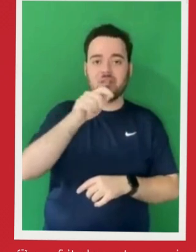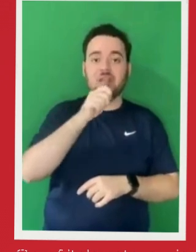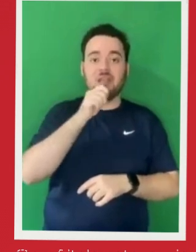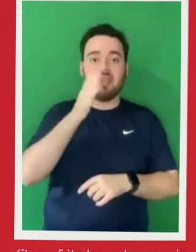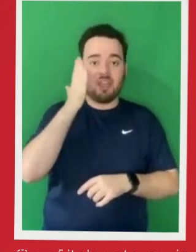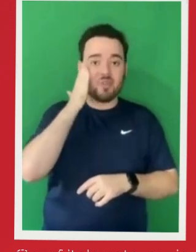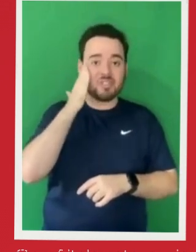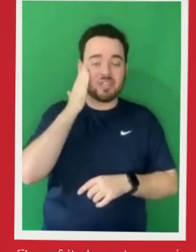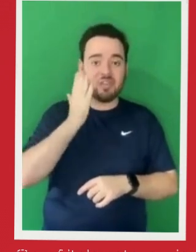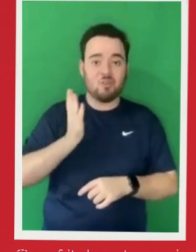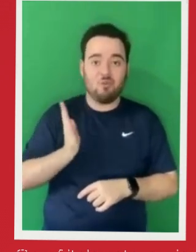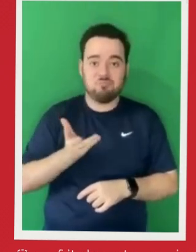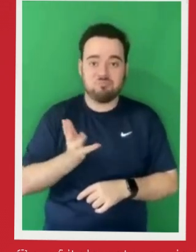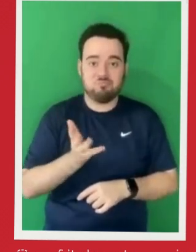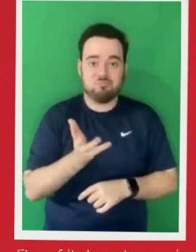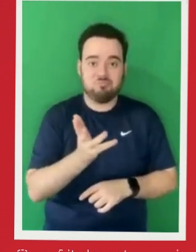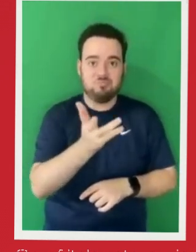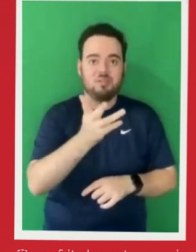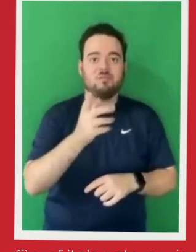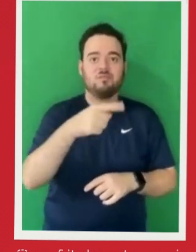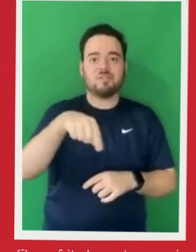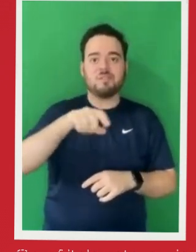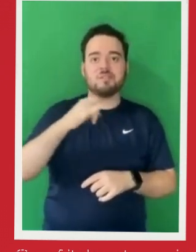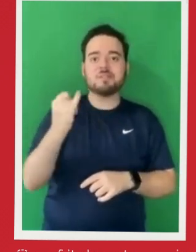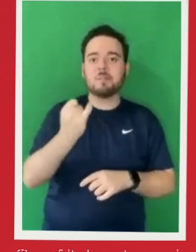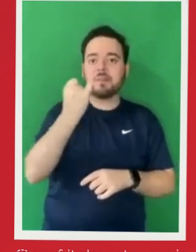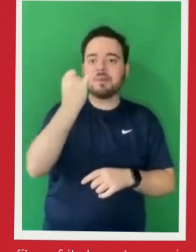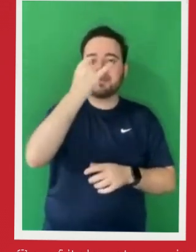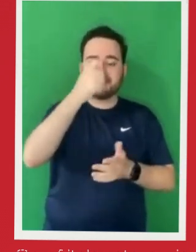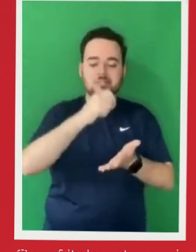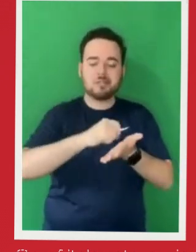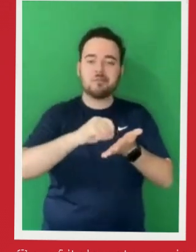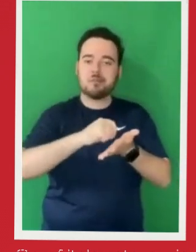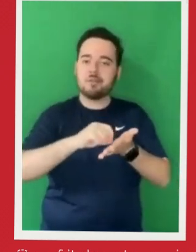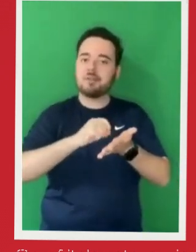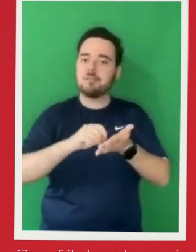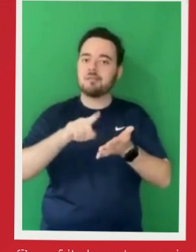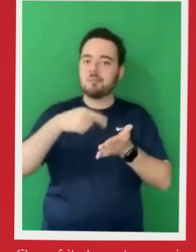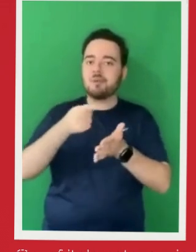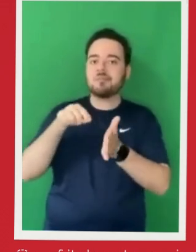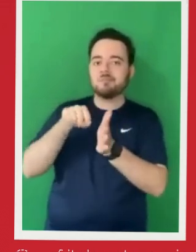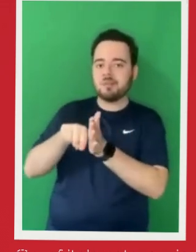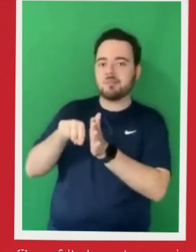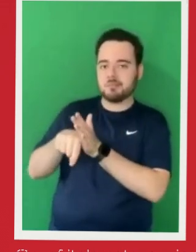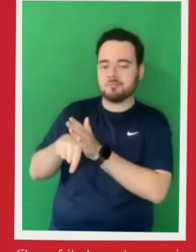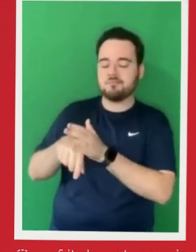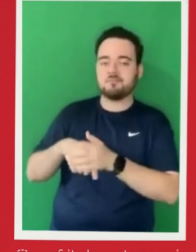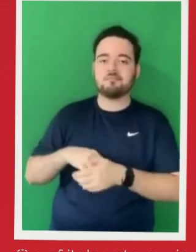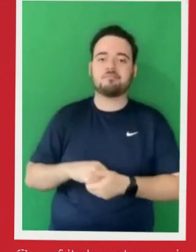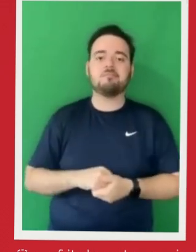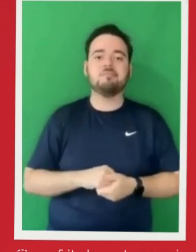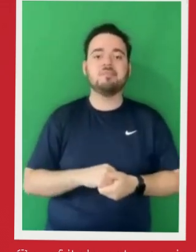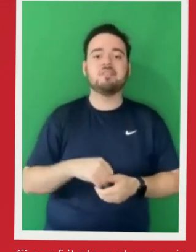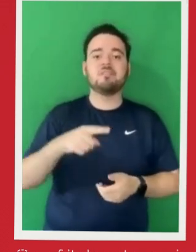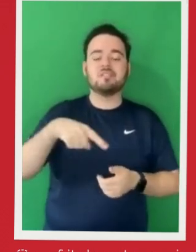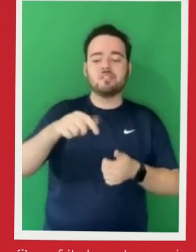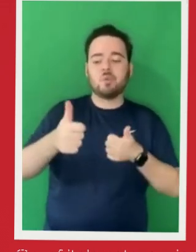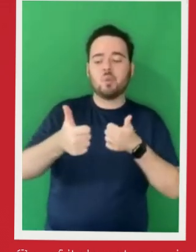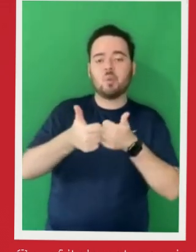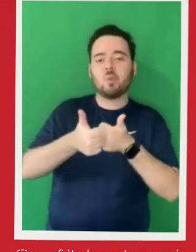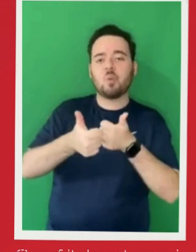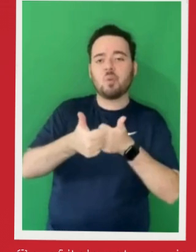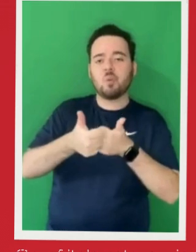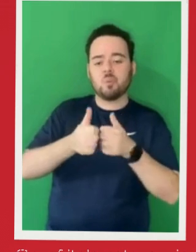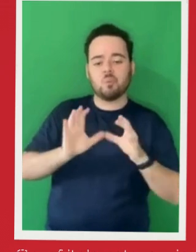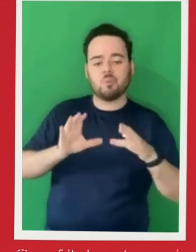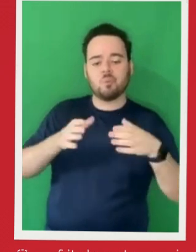sei, gente, que eu tô indo assim, acelerada hoje, por isso que é importante vocês irem tomando notas e fazendo perguntas. Quando você se aproxima